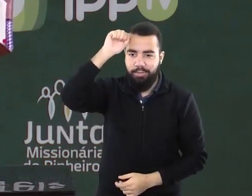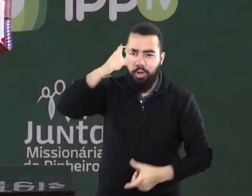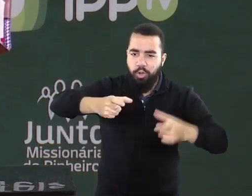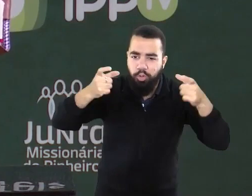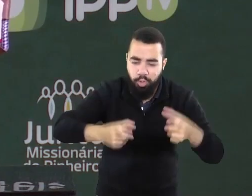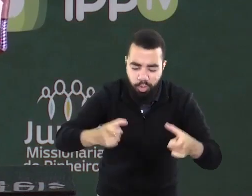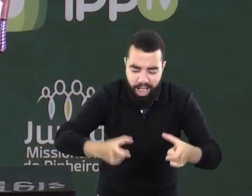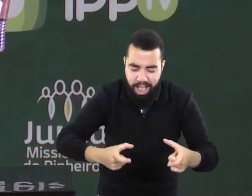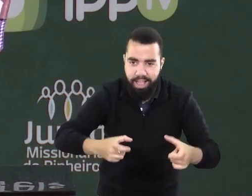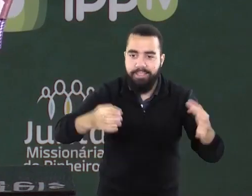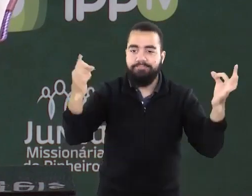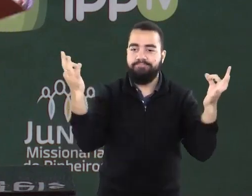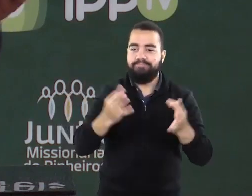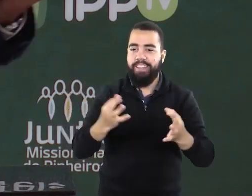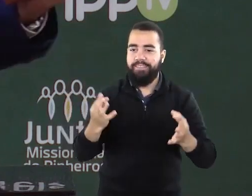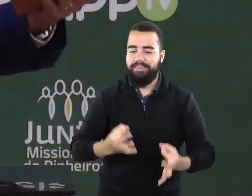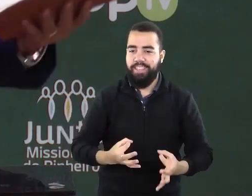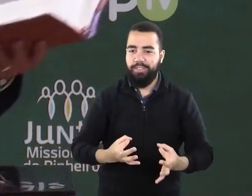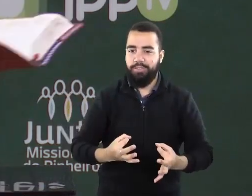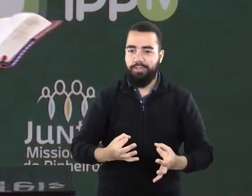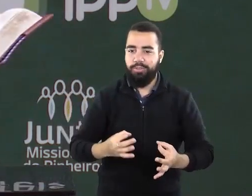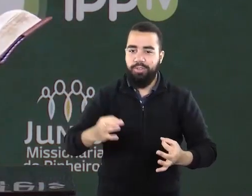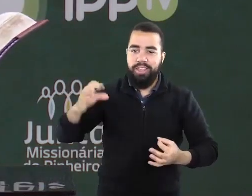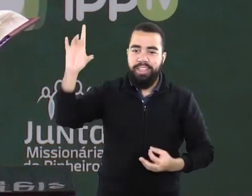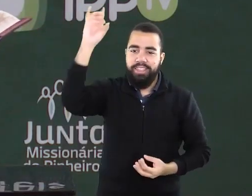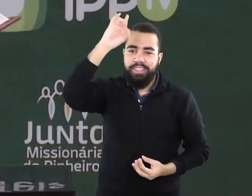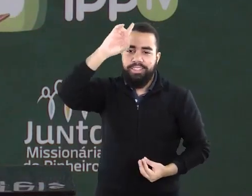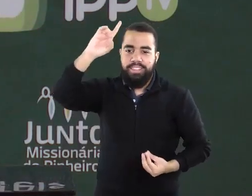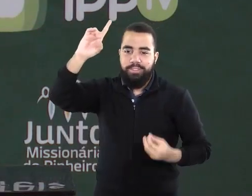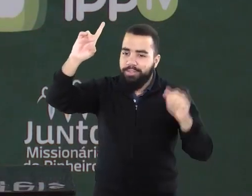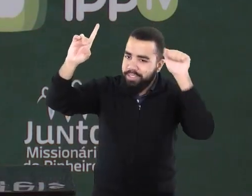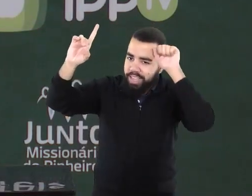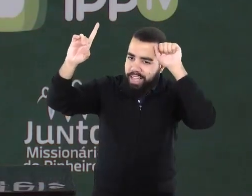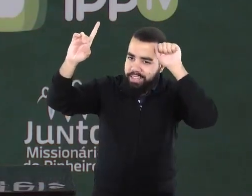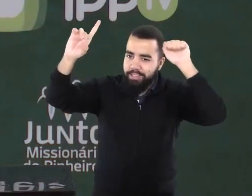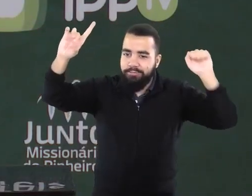perfeito, tendo perfeita comunhão com Deus.